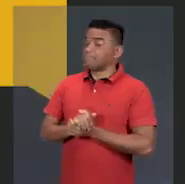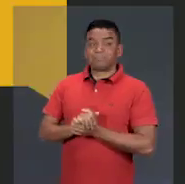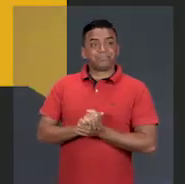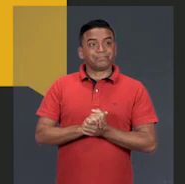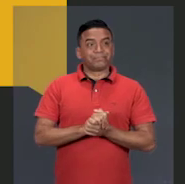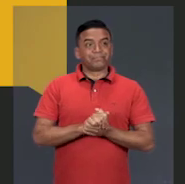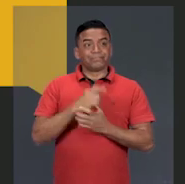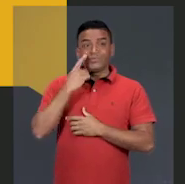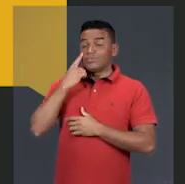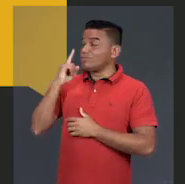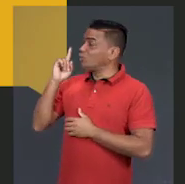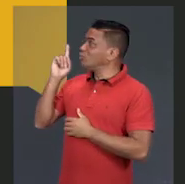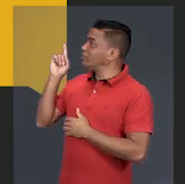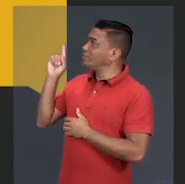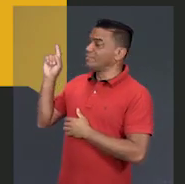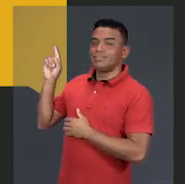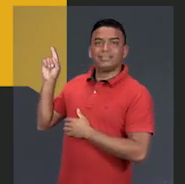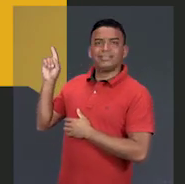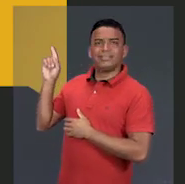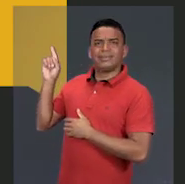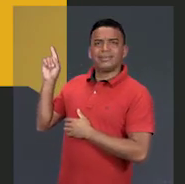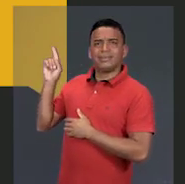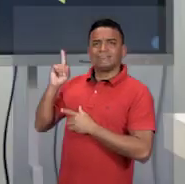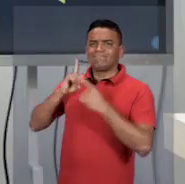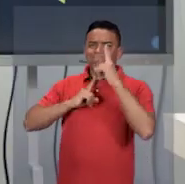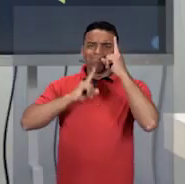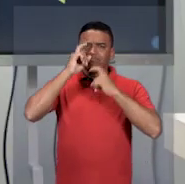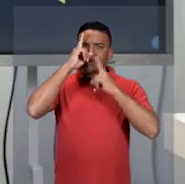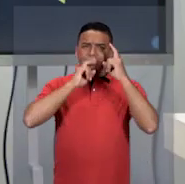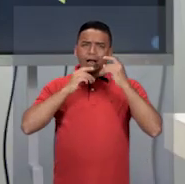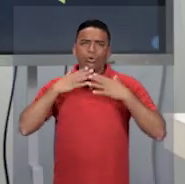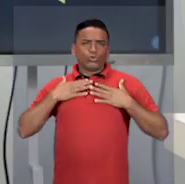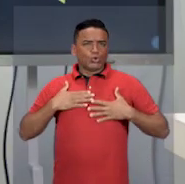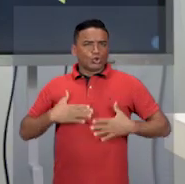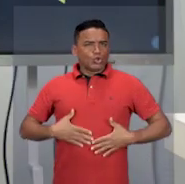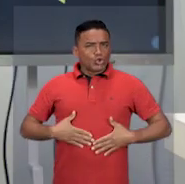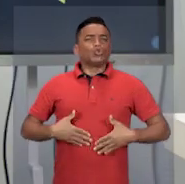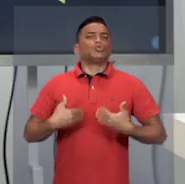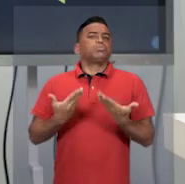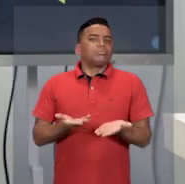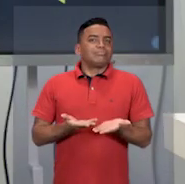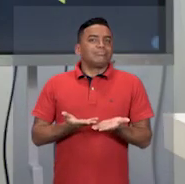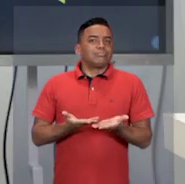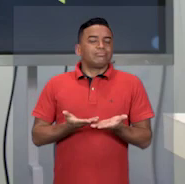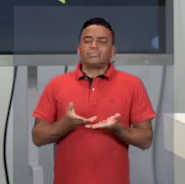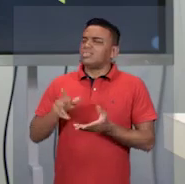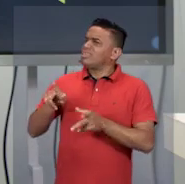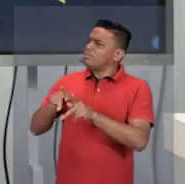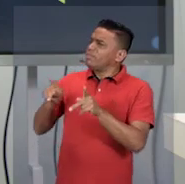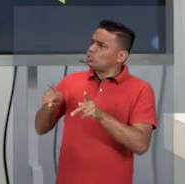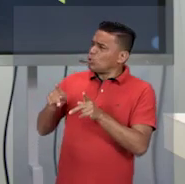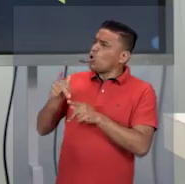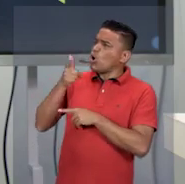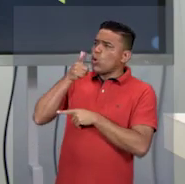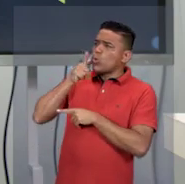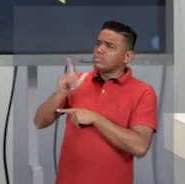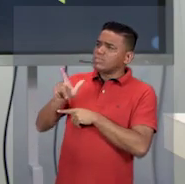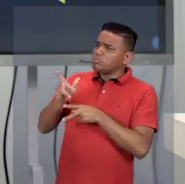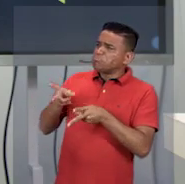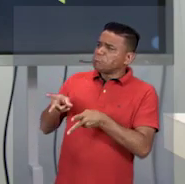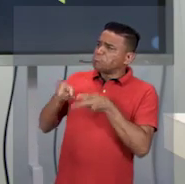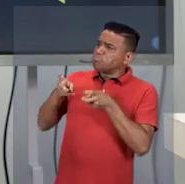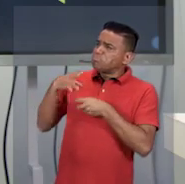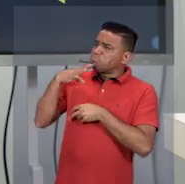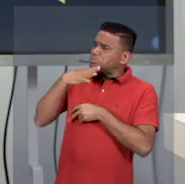body language, gesture and silence. Mas e aí, teacher? Eu consigo entender sobre